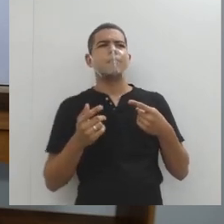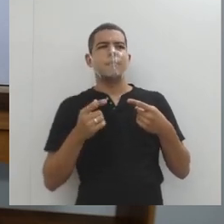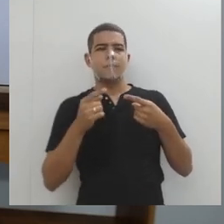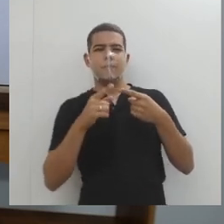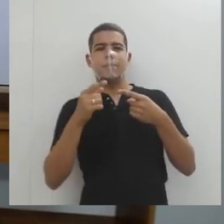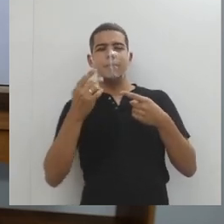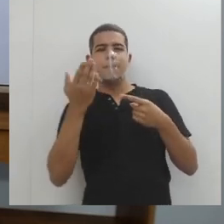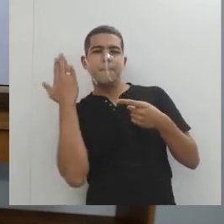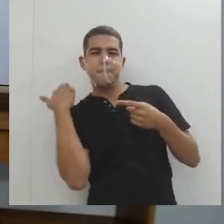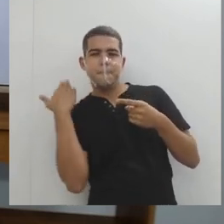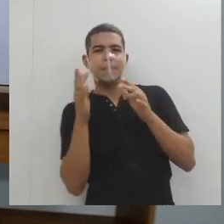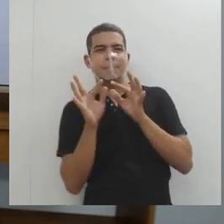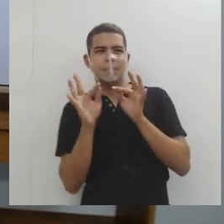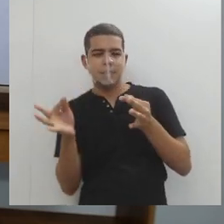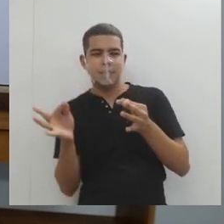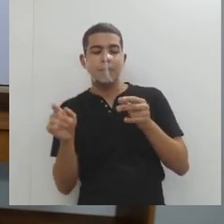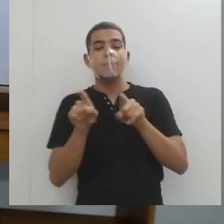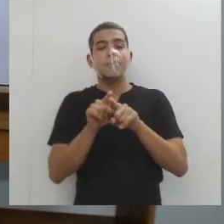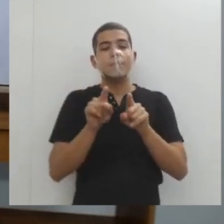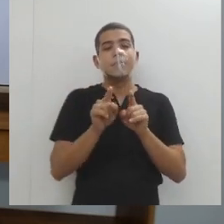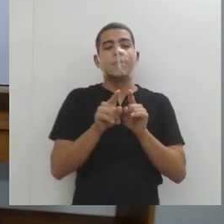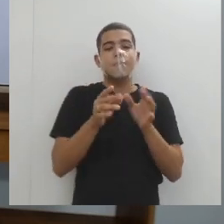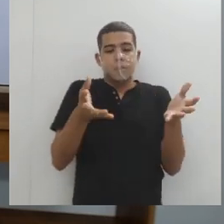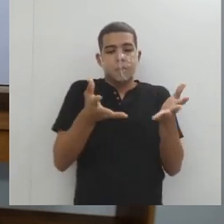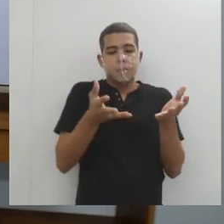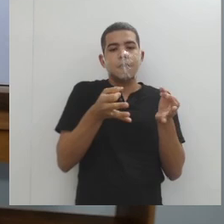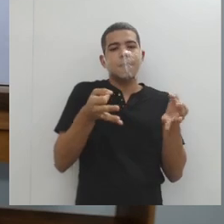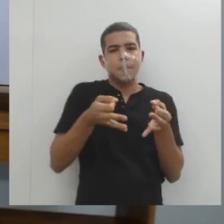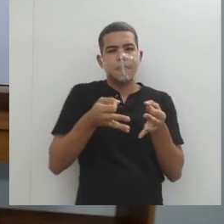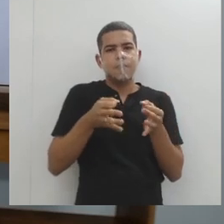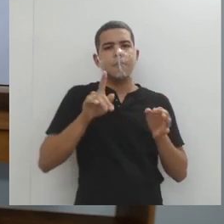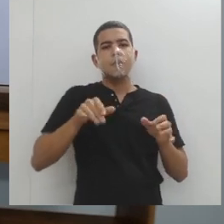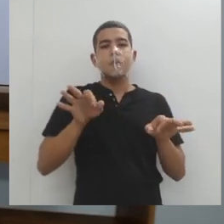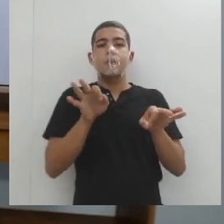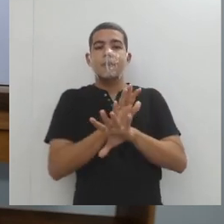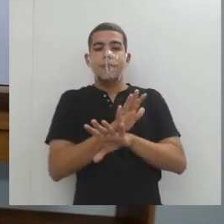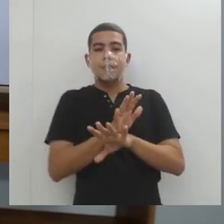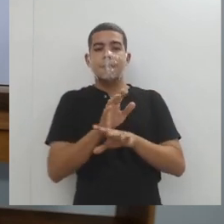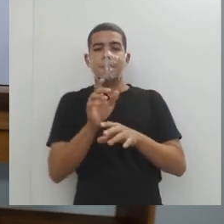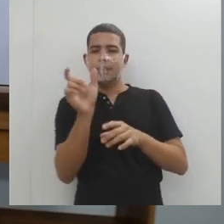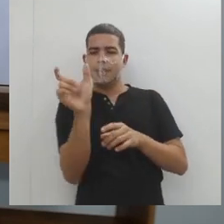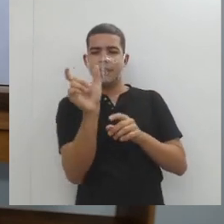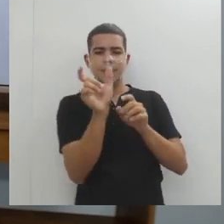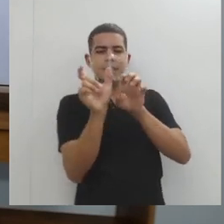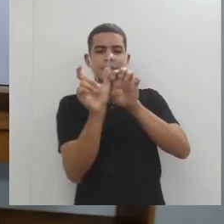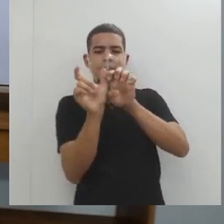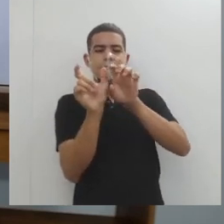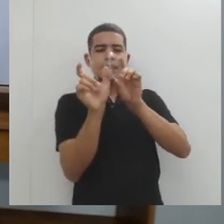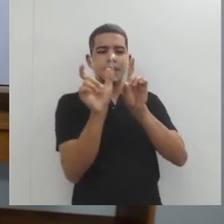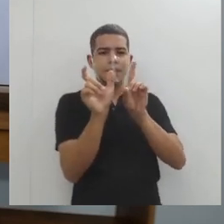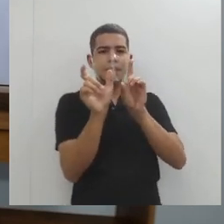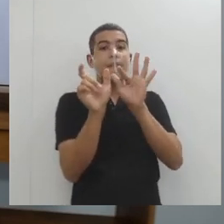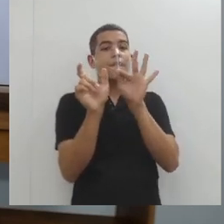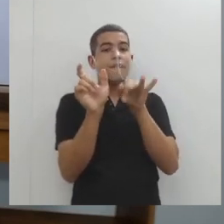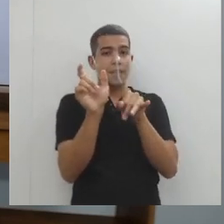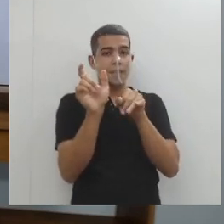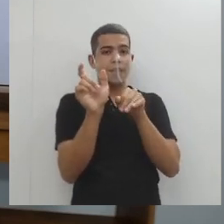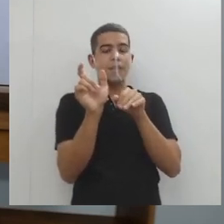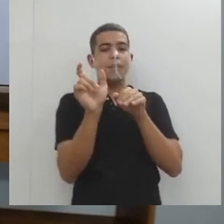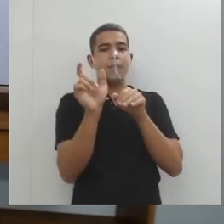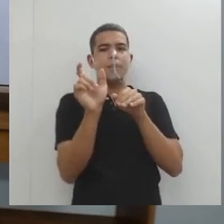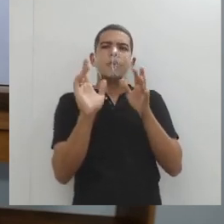passado simples e no presente perfeito vai terminar em ed. Claro que alguns verbos, dependendo